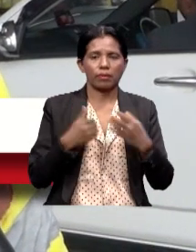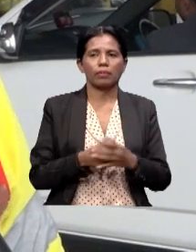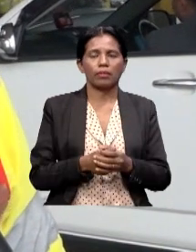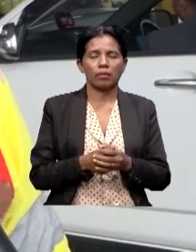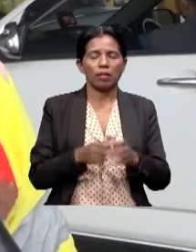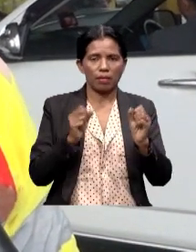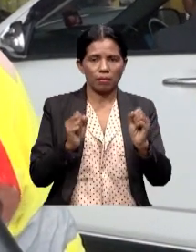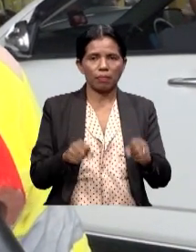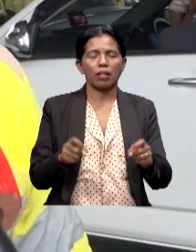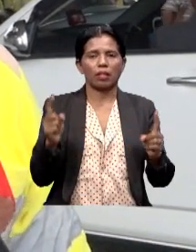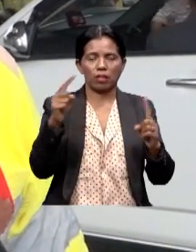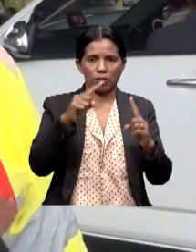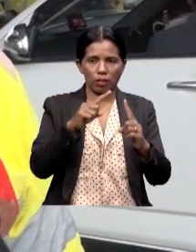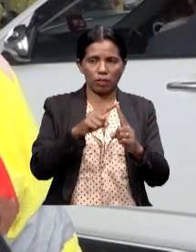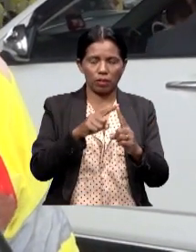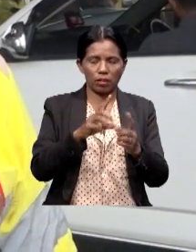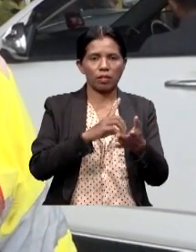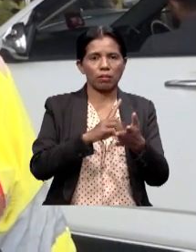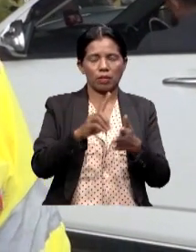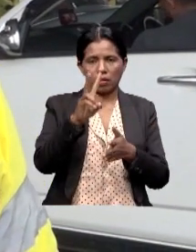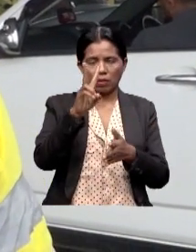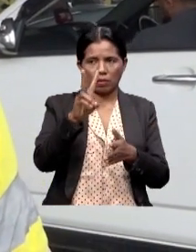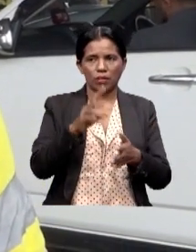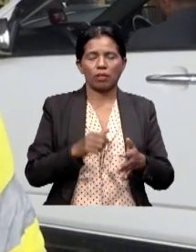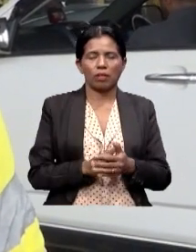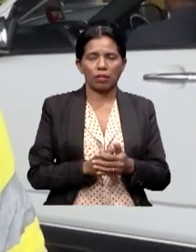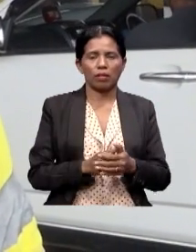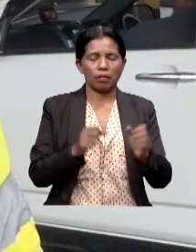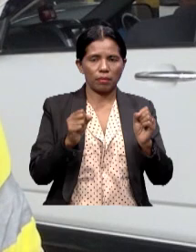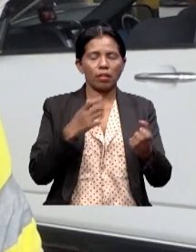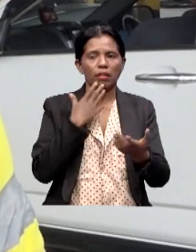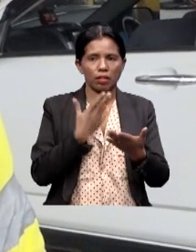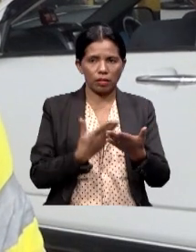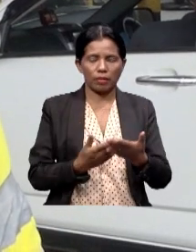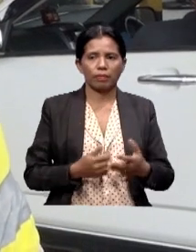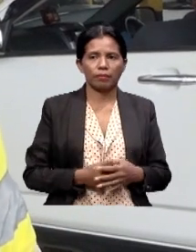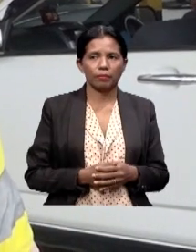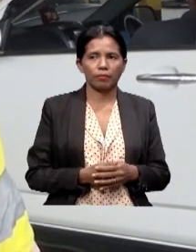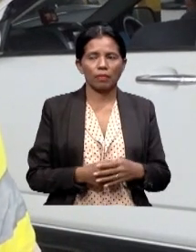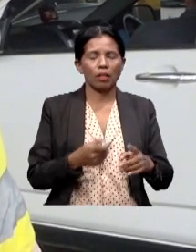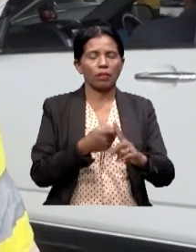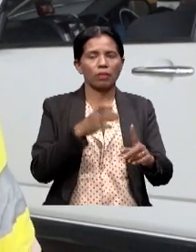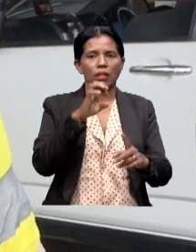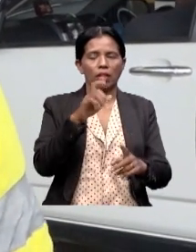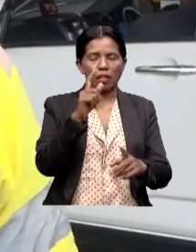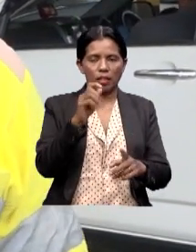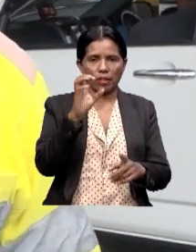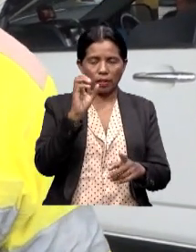velho, semana rua, né, nem normal filho falhona. Né, velho, hoje, Eto